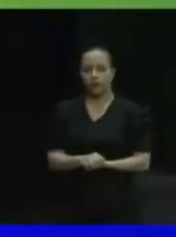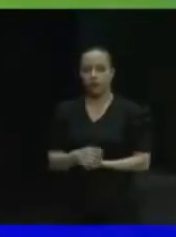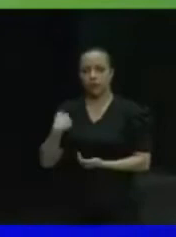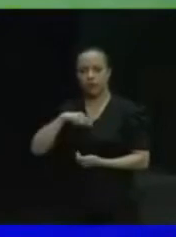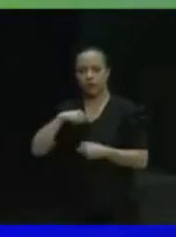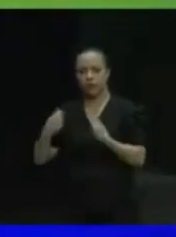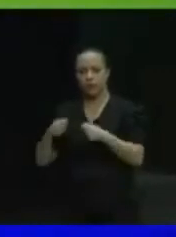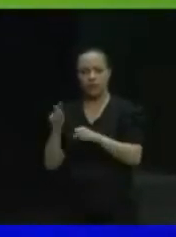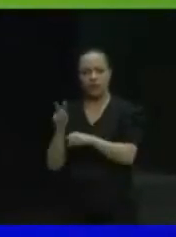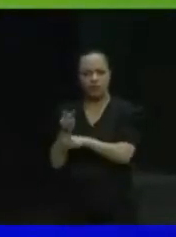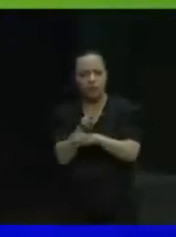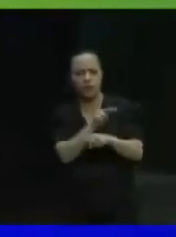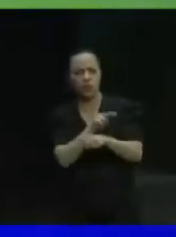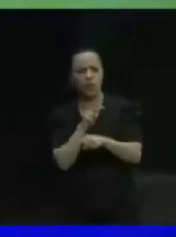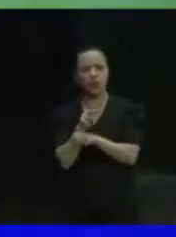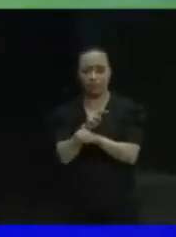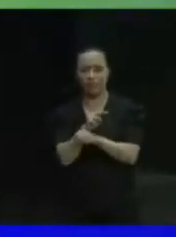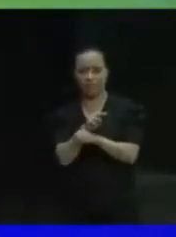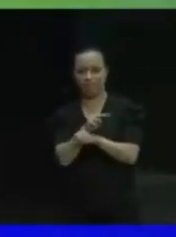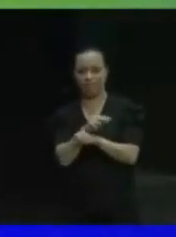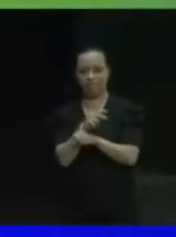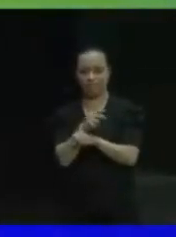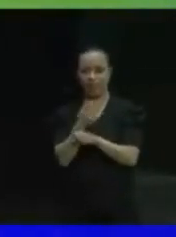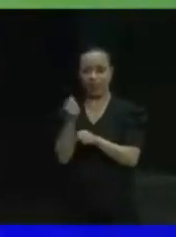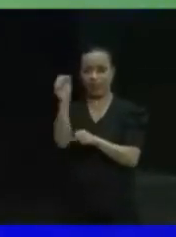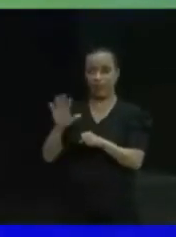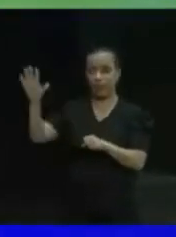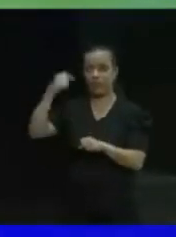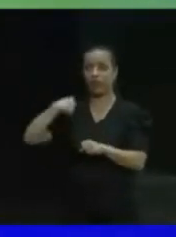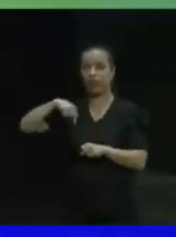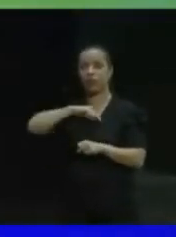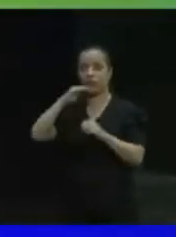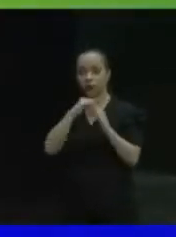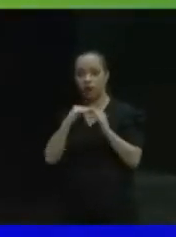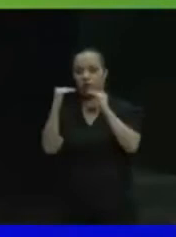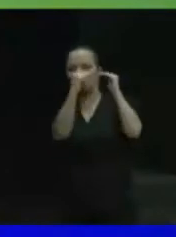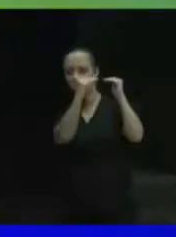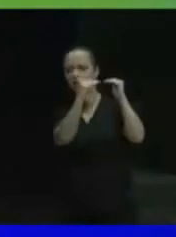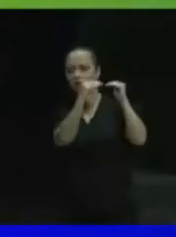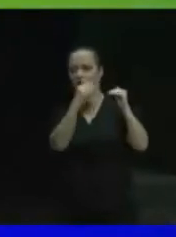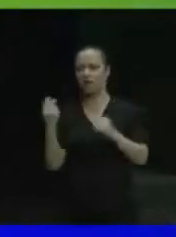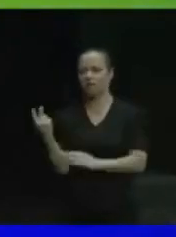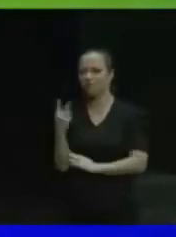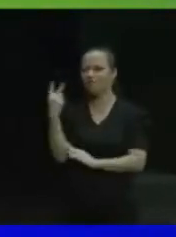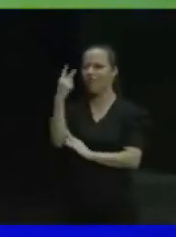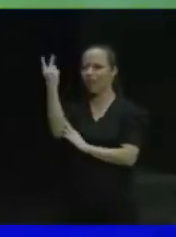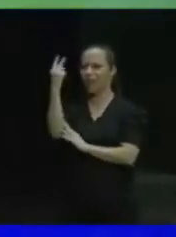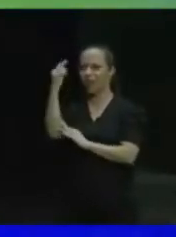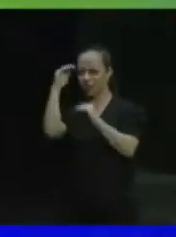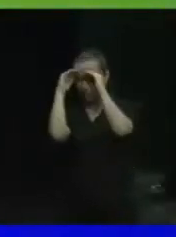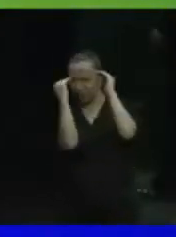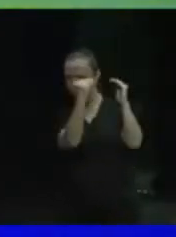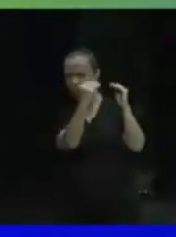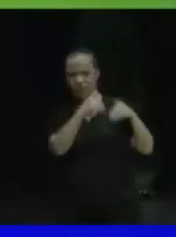Precisamos cuidar da defesa nacional e de nossa soberania. Vamos sim valorizar as Forças